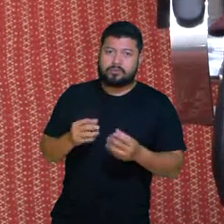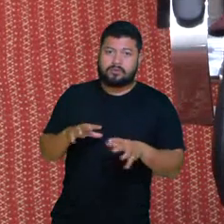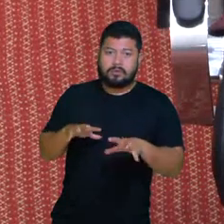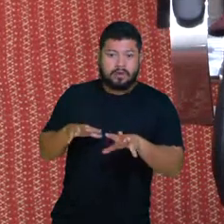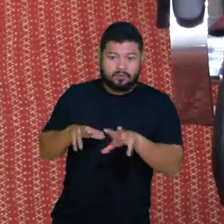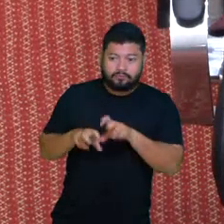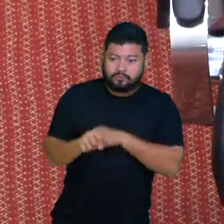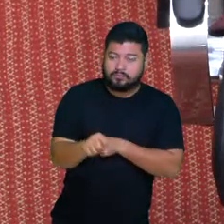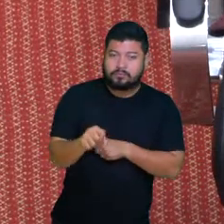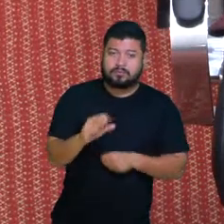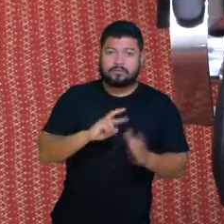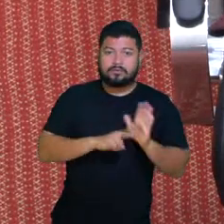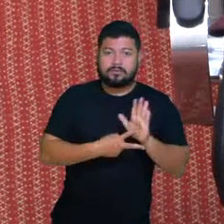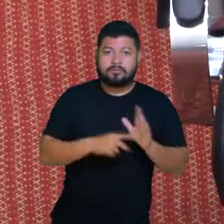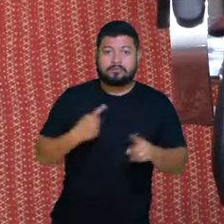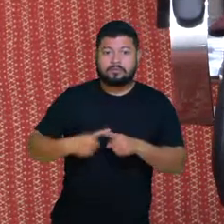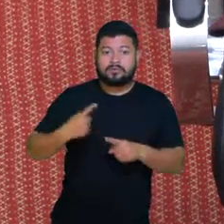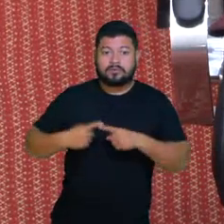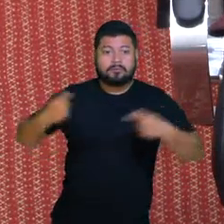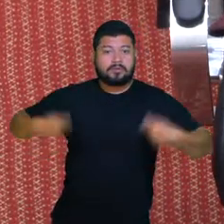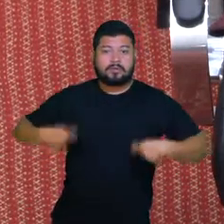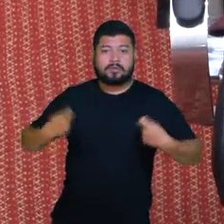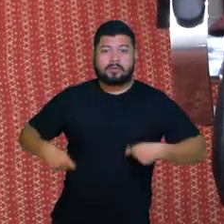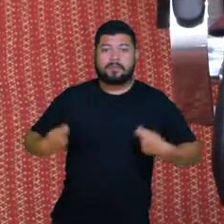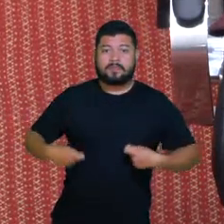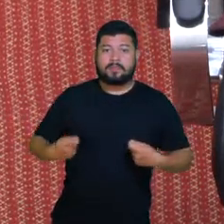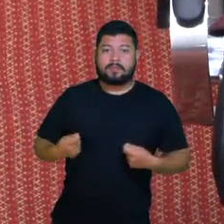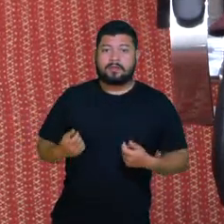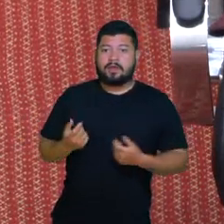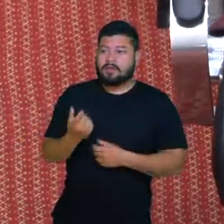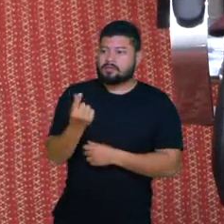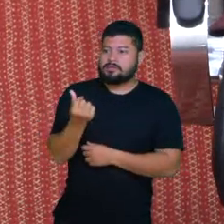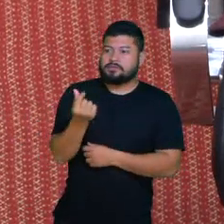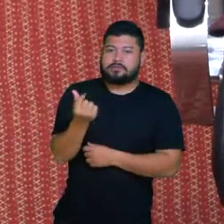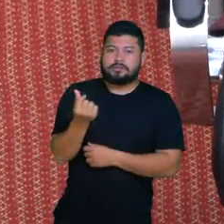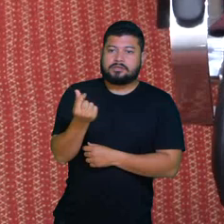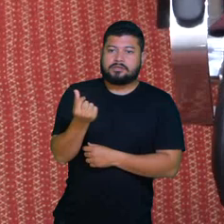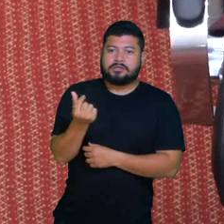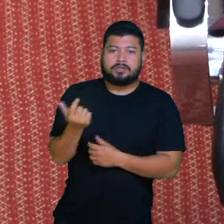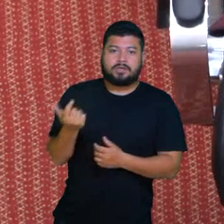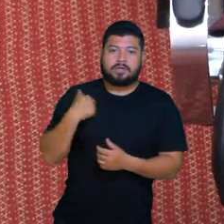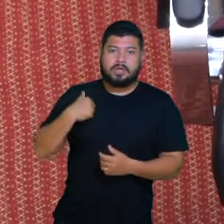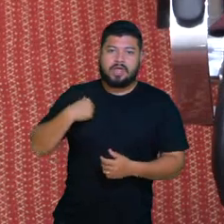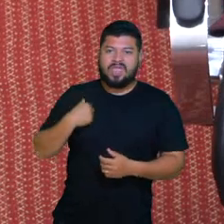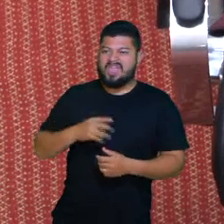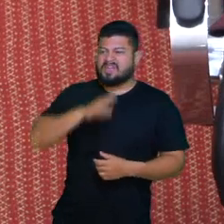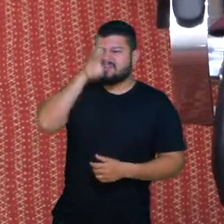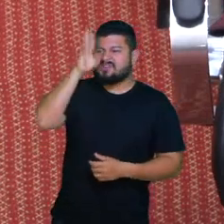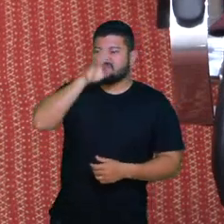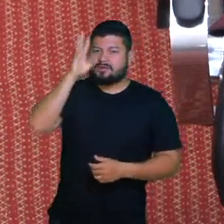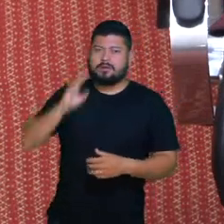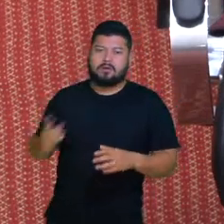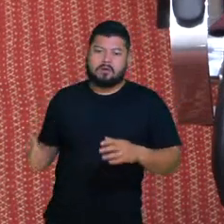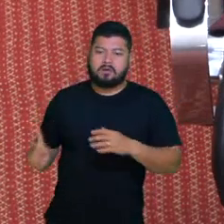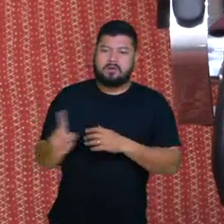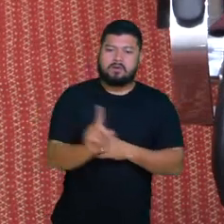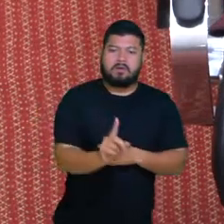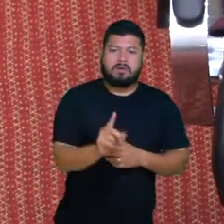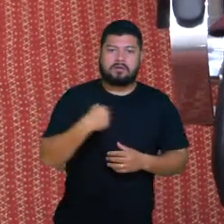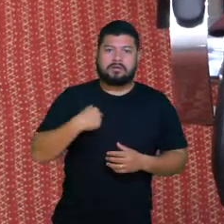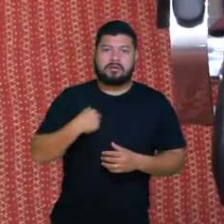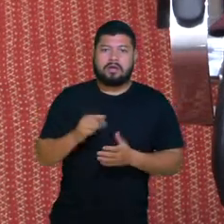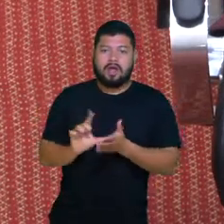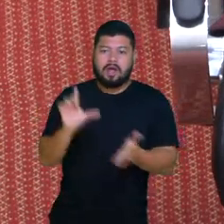quê Porque eu precisava de subsídio eu não posso me meter na frente de uma turma para ensinar uma coisa que eu não